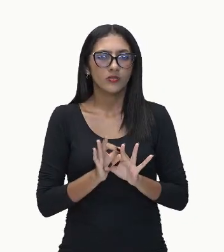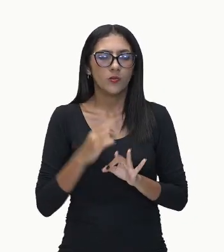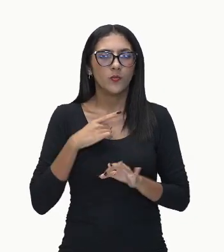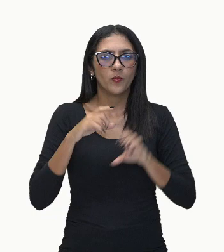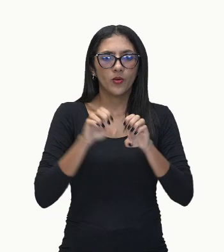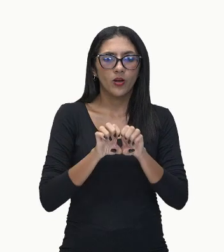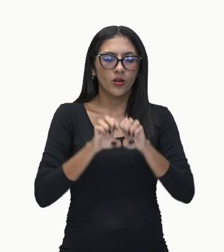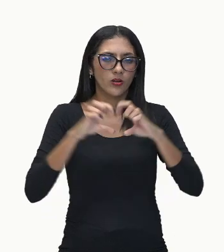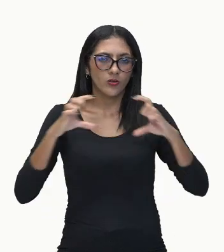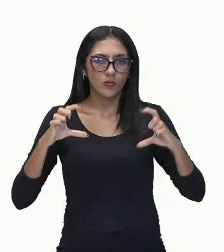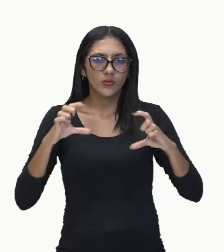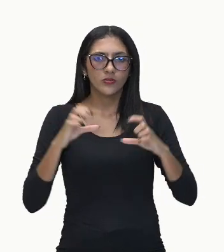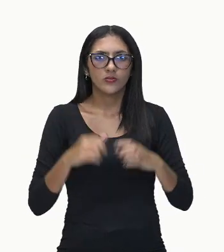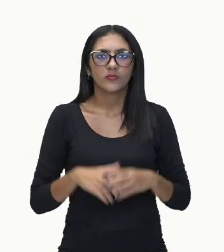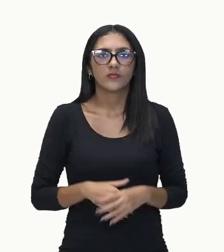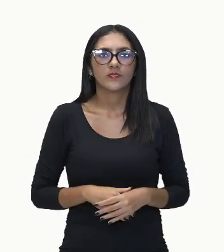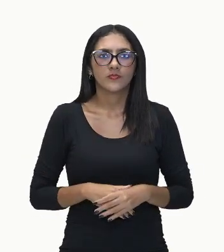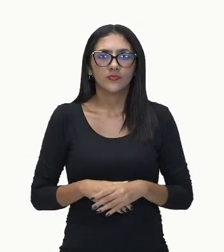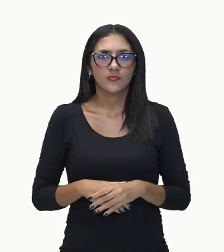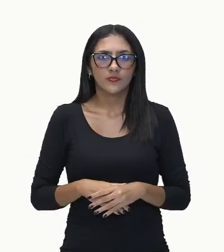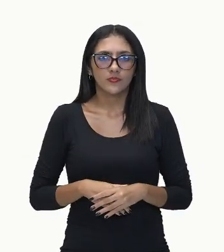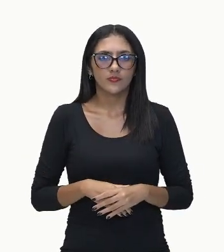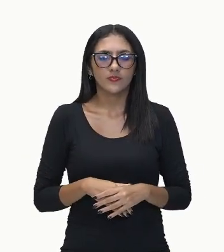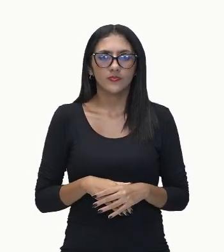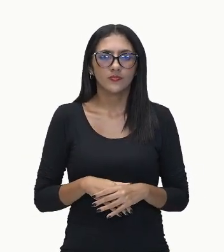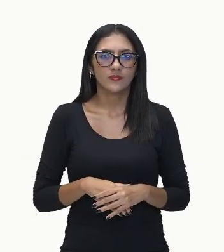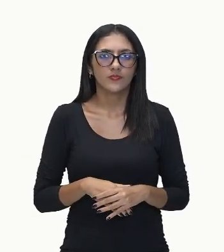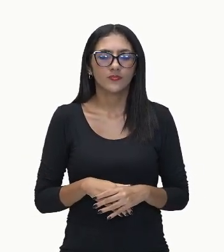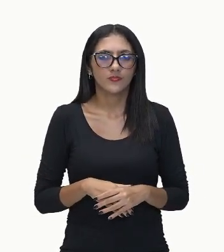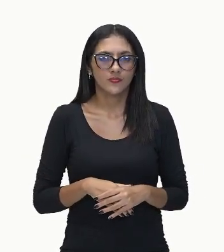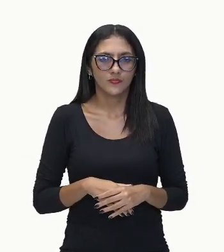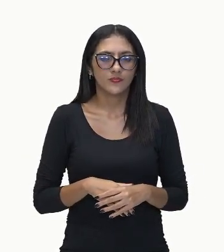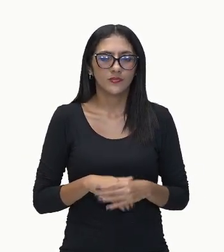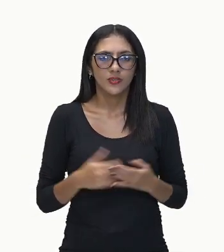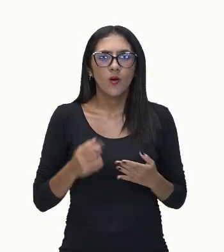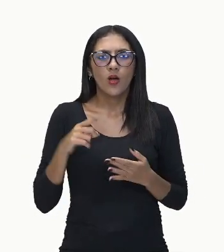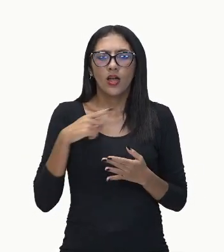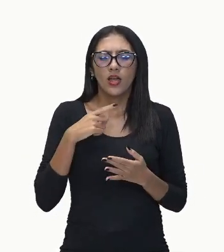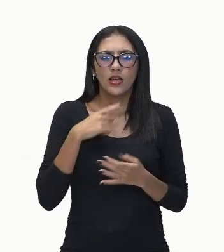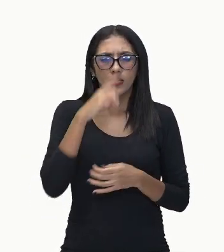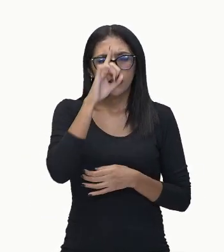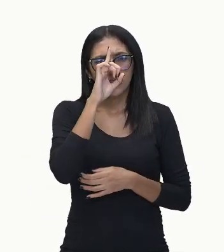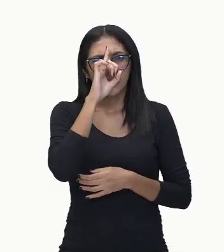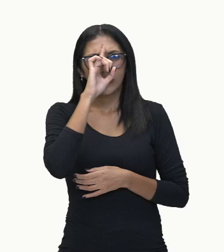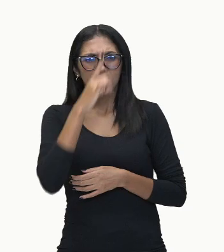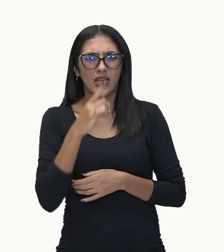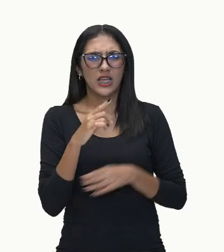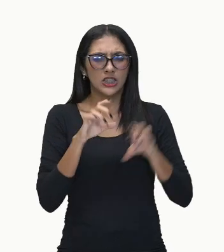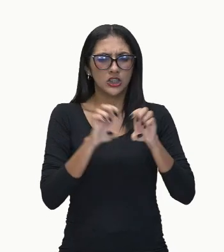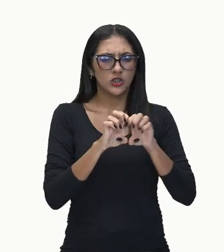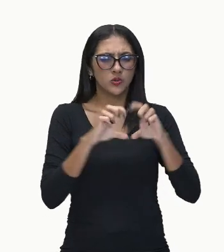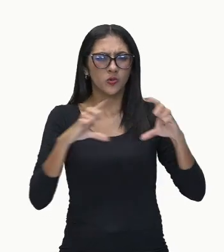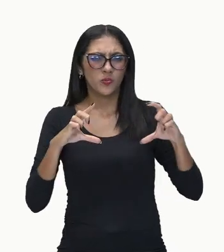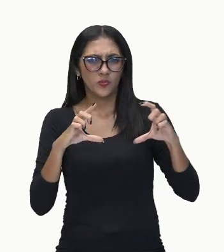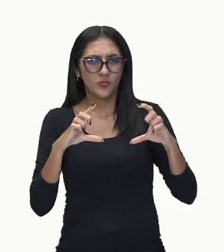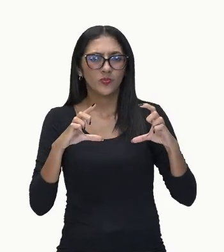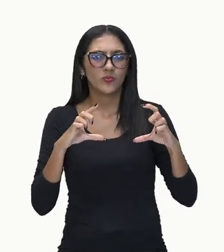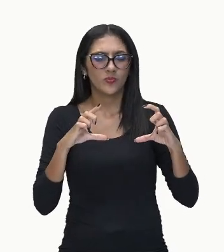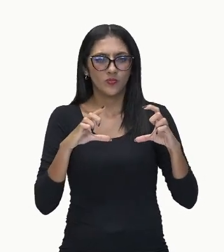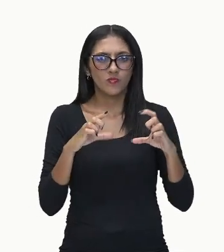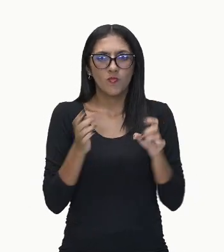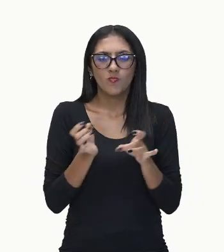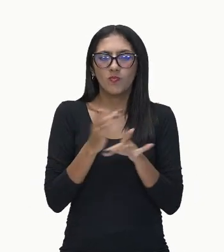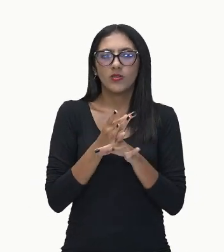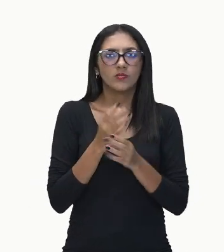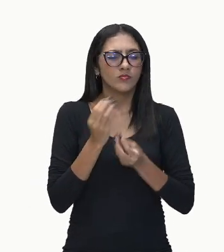seja satisfeita bom pessoal essa ideia de equação satisfeita ela é o